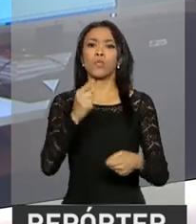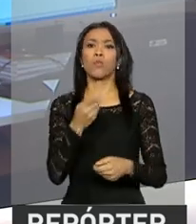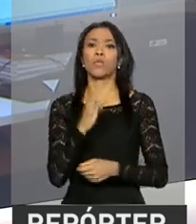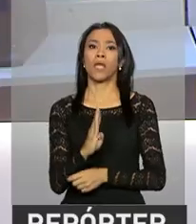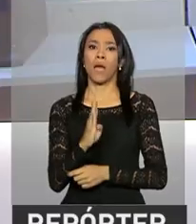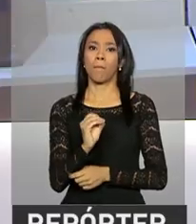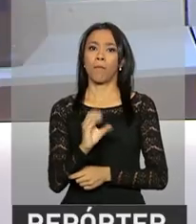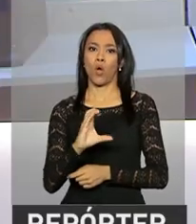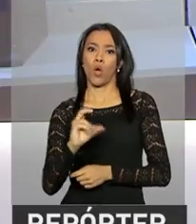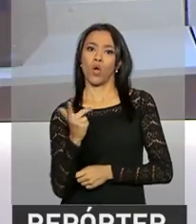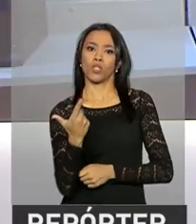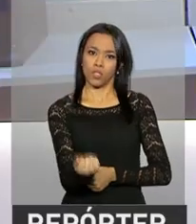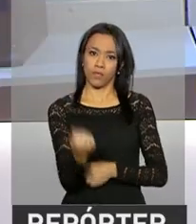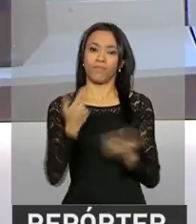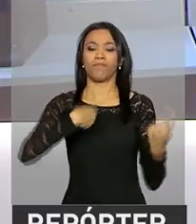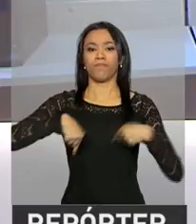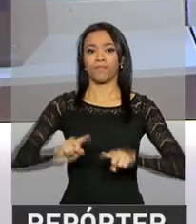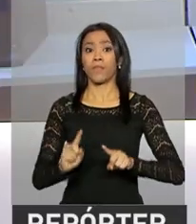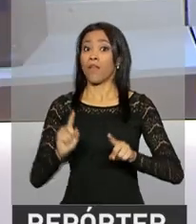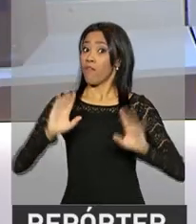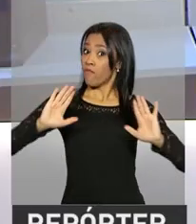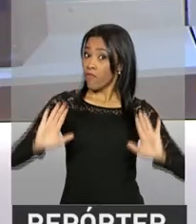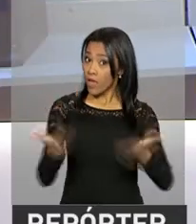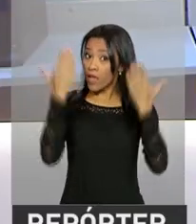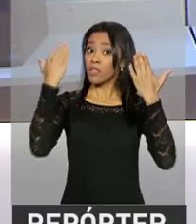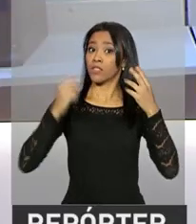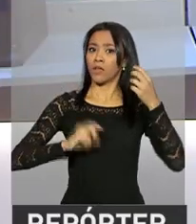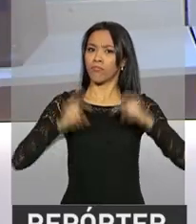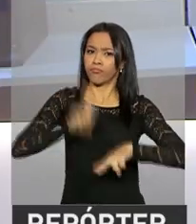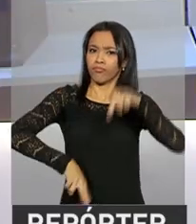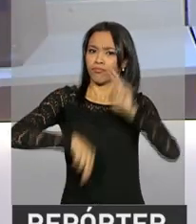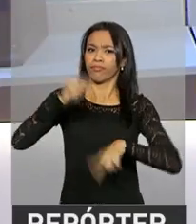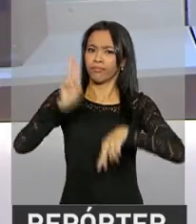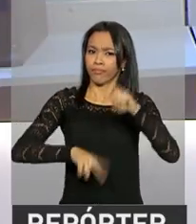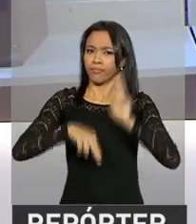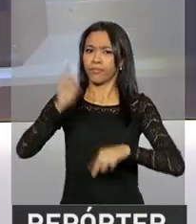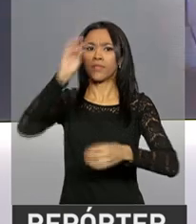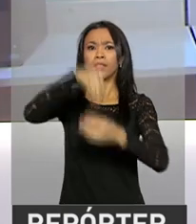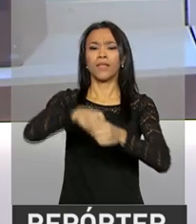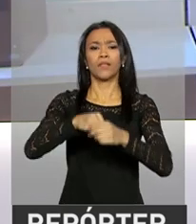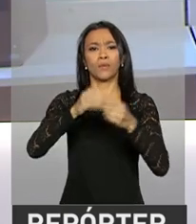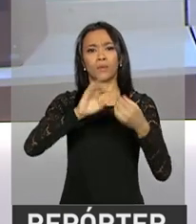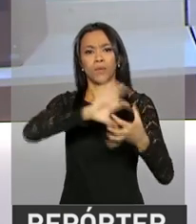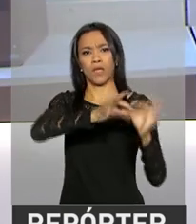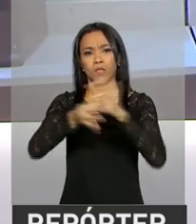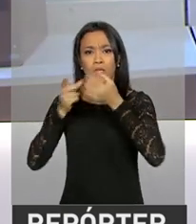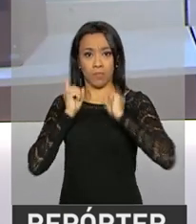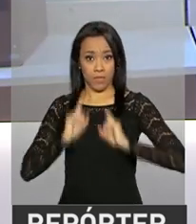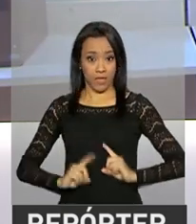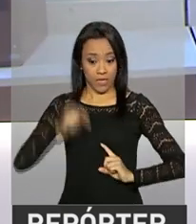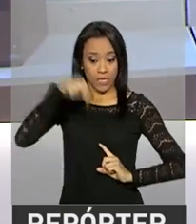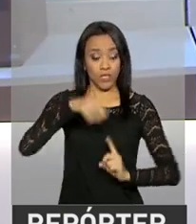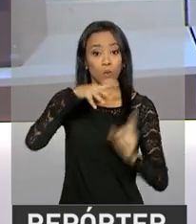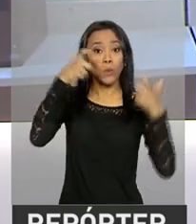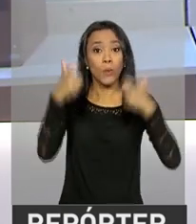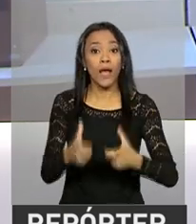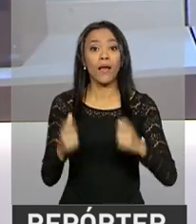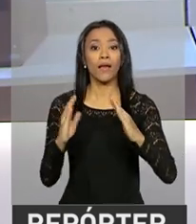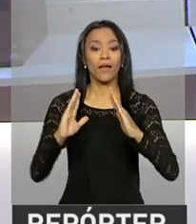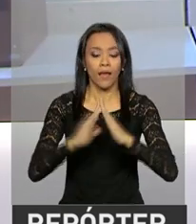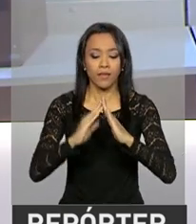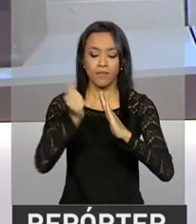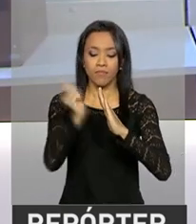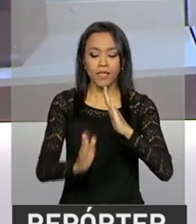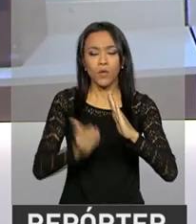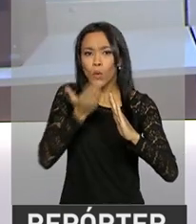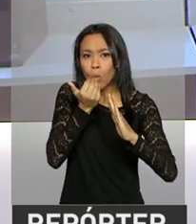bocha. Festa junina fora de época no meio das Paralimpíadas. Na Casa Brasil, o visitante pode sentir o gostinho das comidas